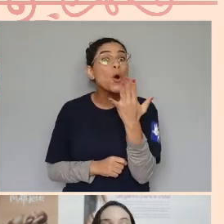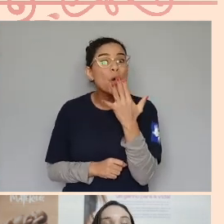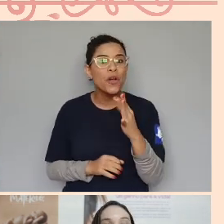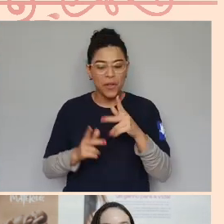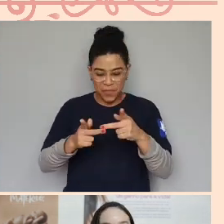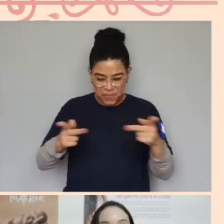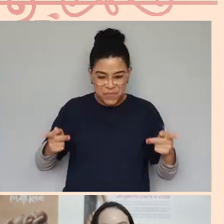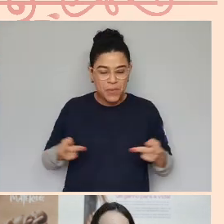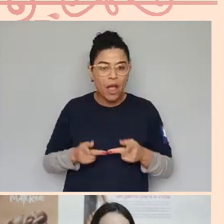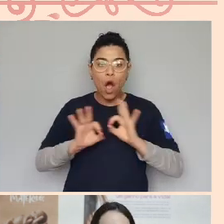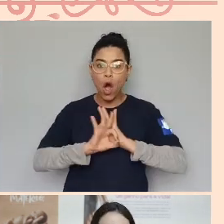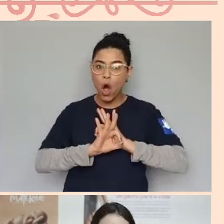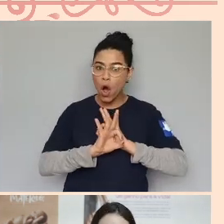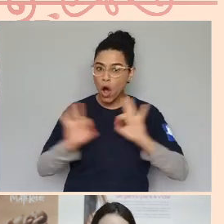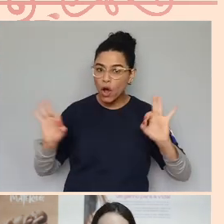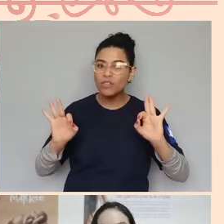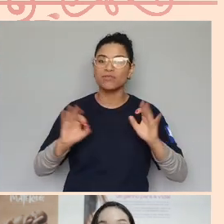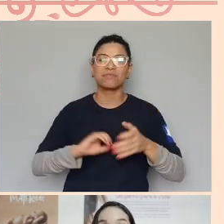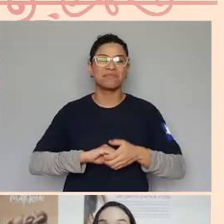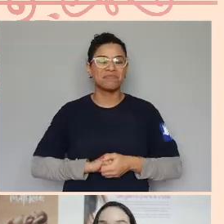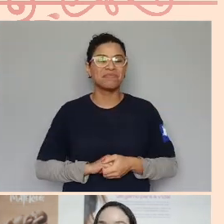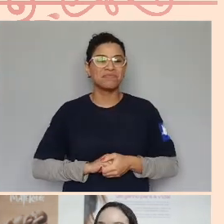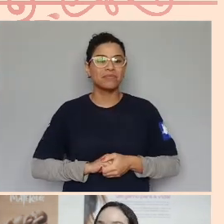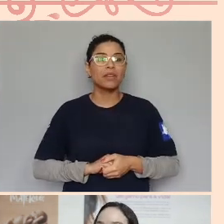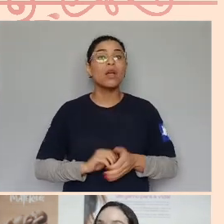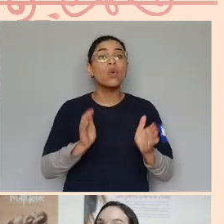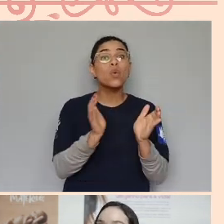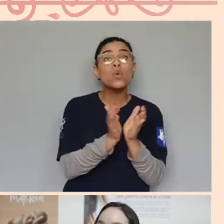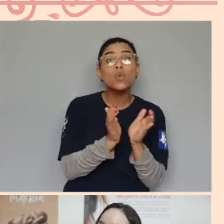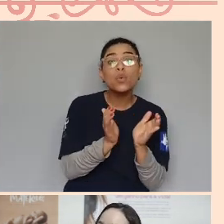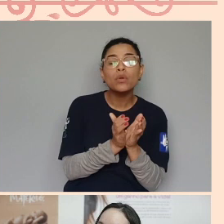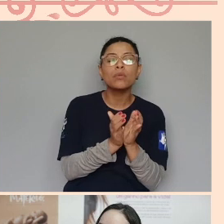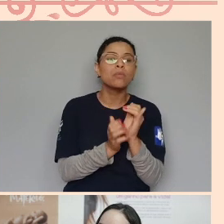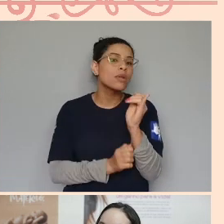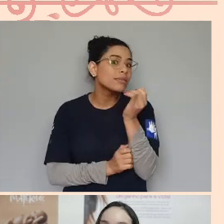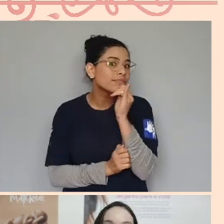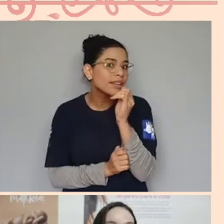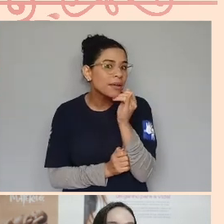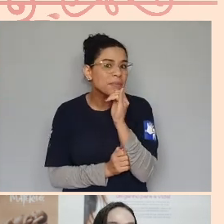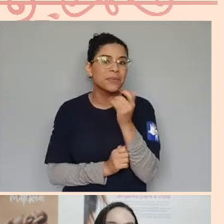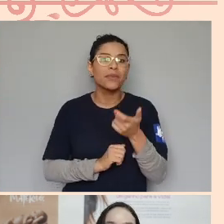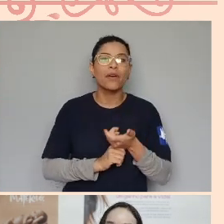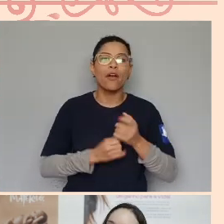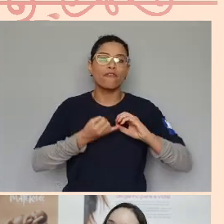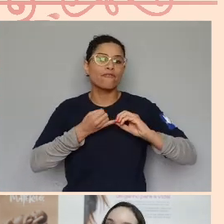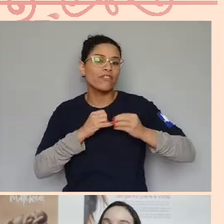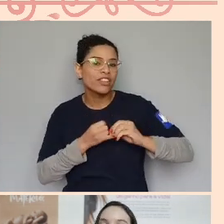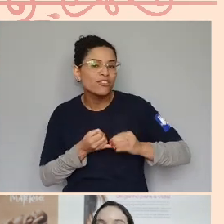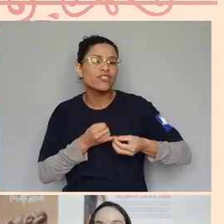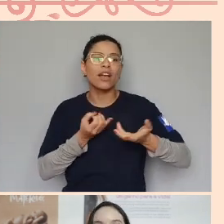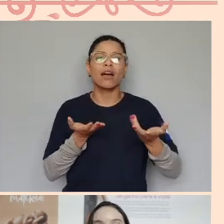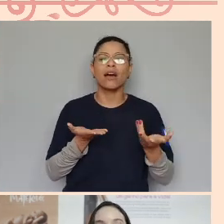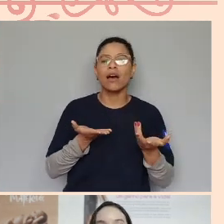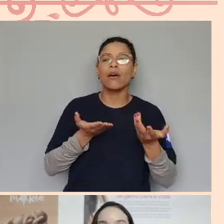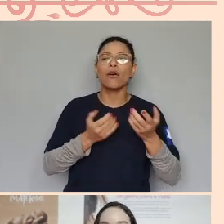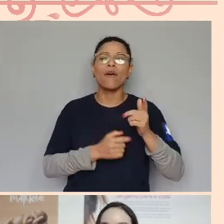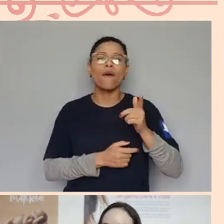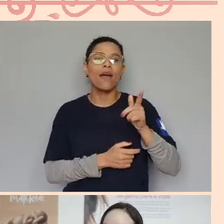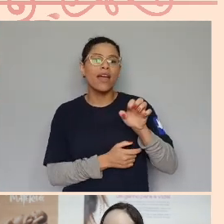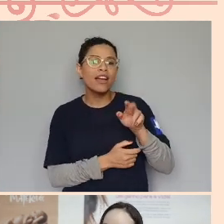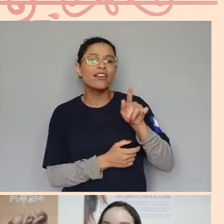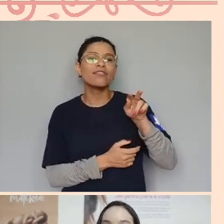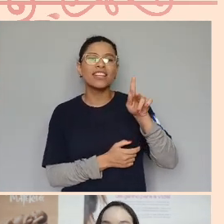prato, mais nutrientes a gente vai ter. Um alimento do grupo das leguminosas, que é o feijão, a ervilha, o grão